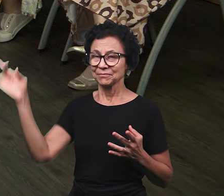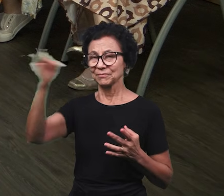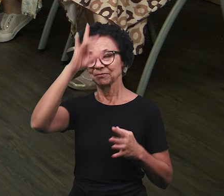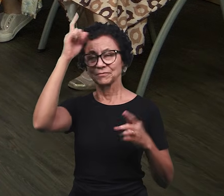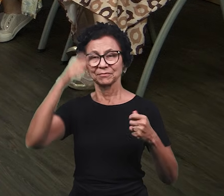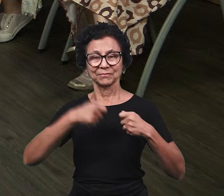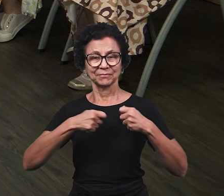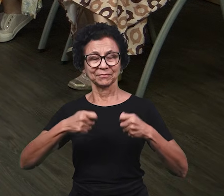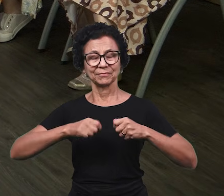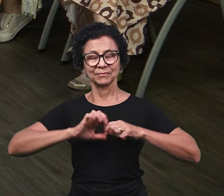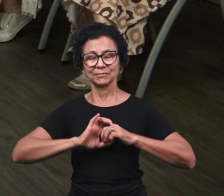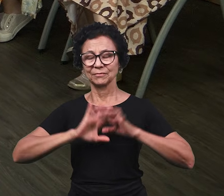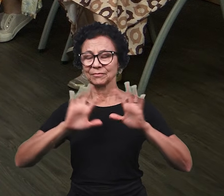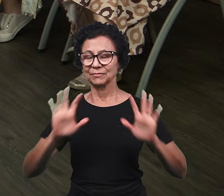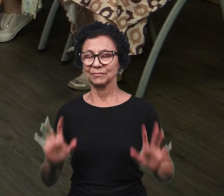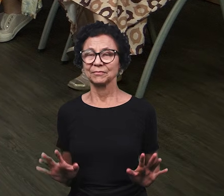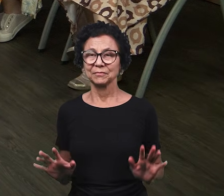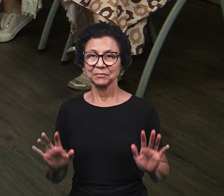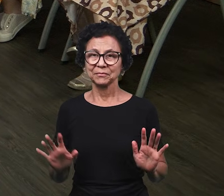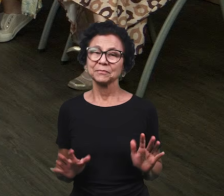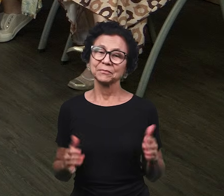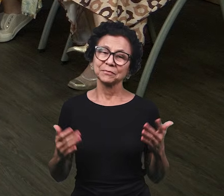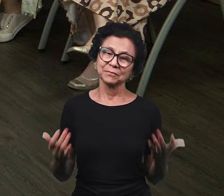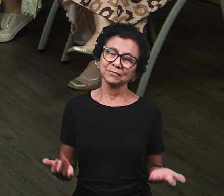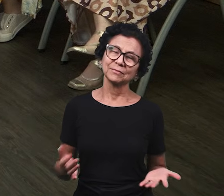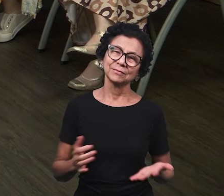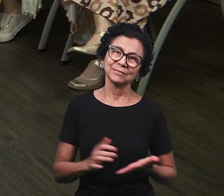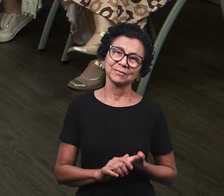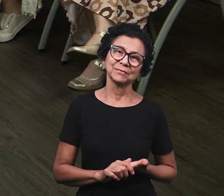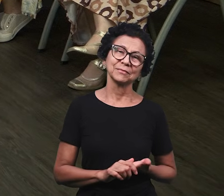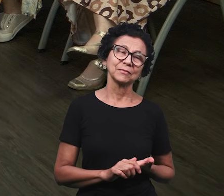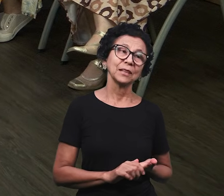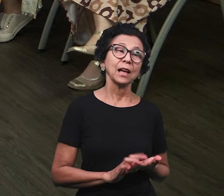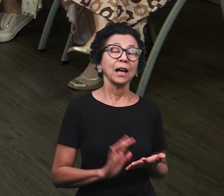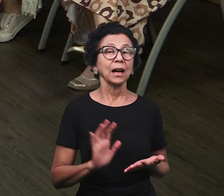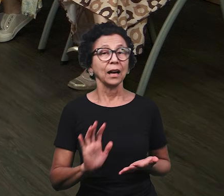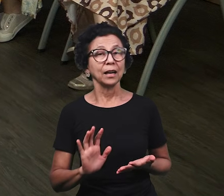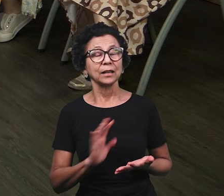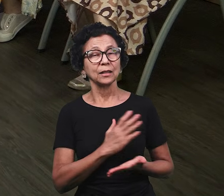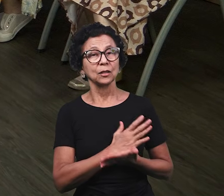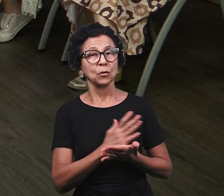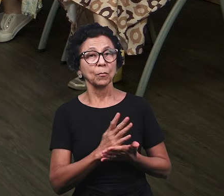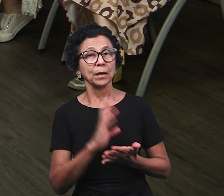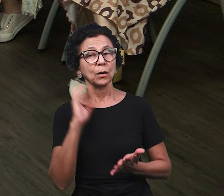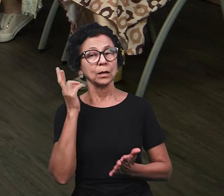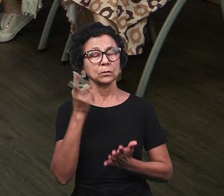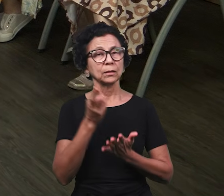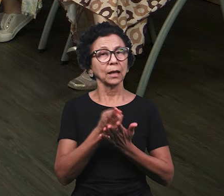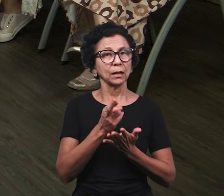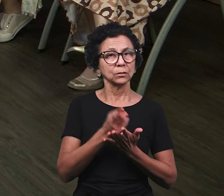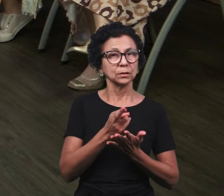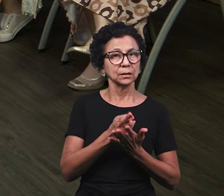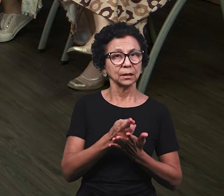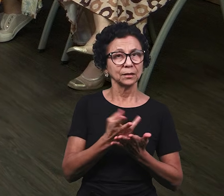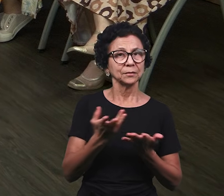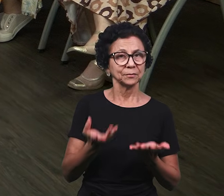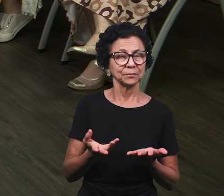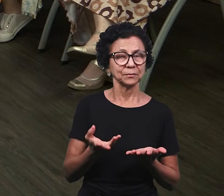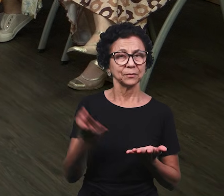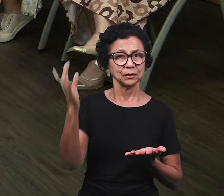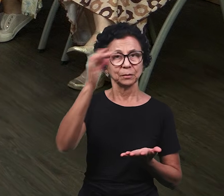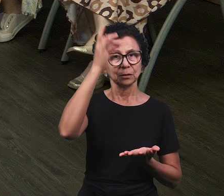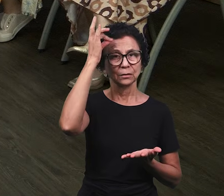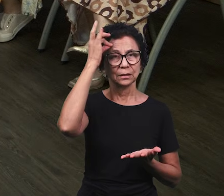conduzir, o governo do Pai, e aí vem o fruto do Espírito com seus desdobramentos. É o primeiro, o amor